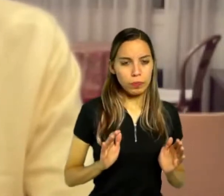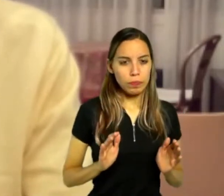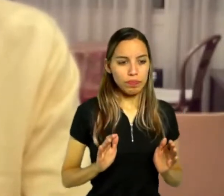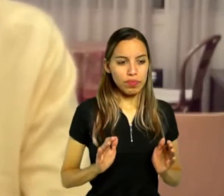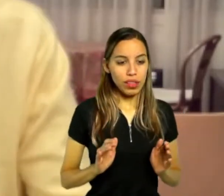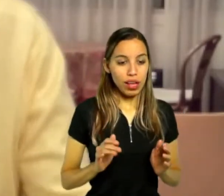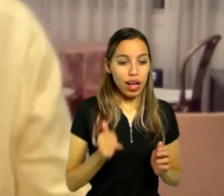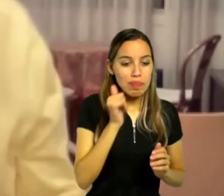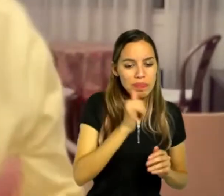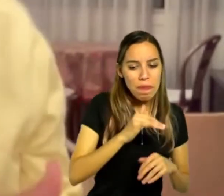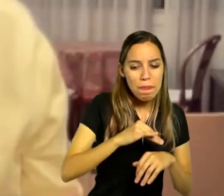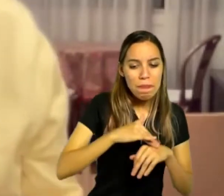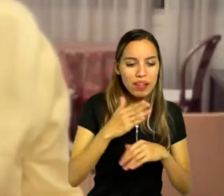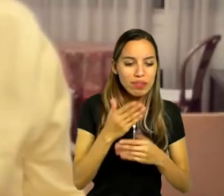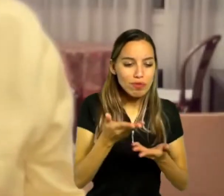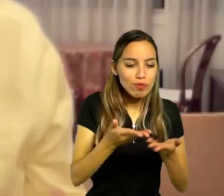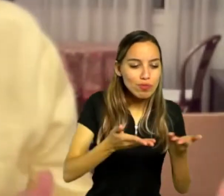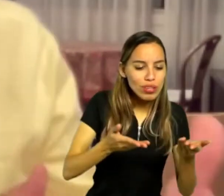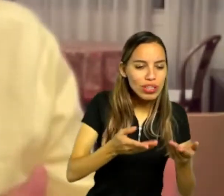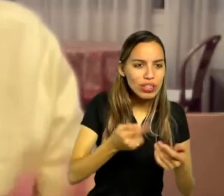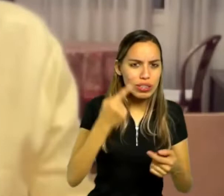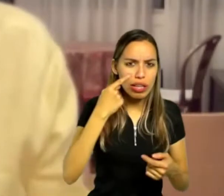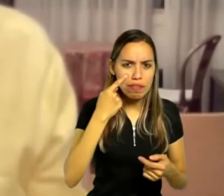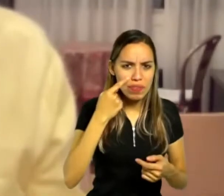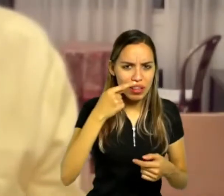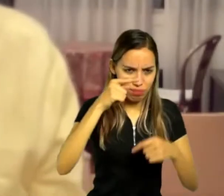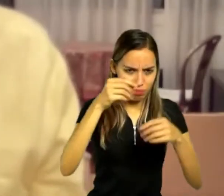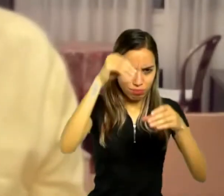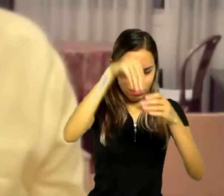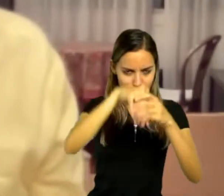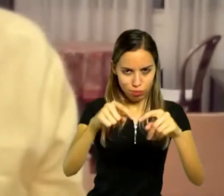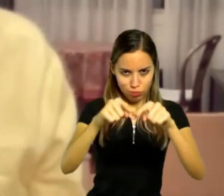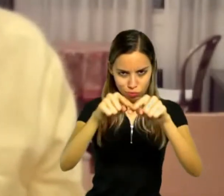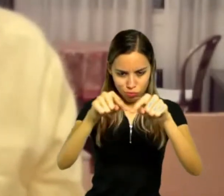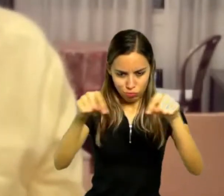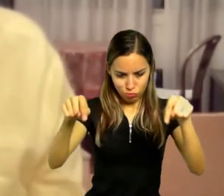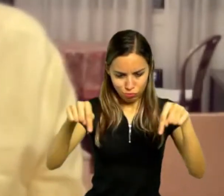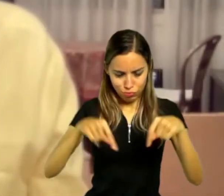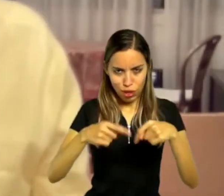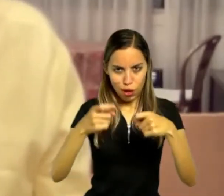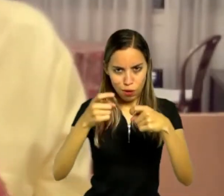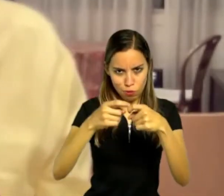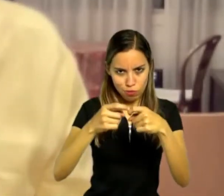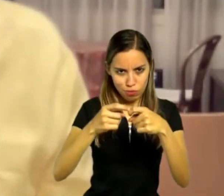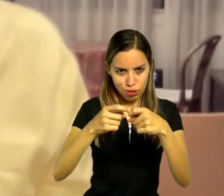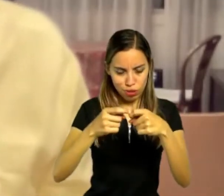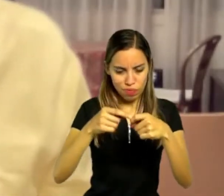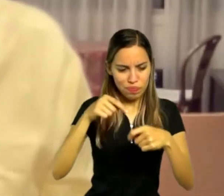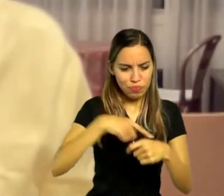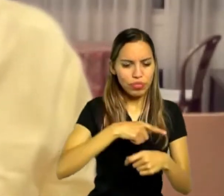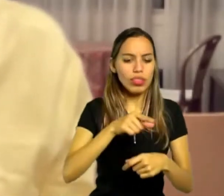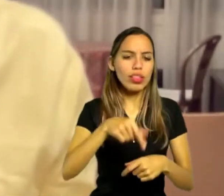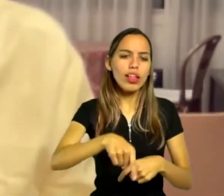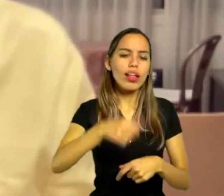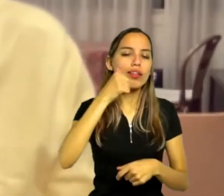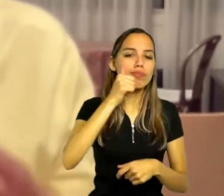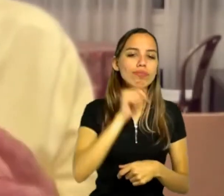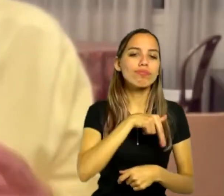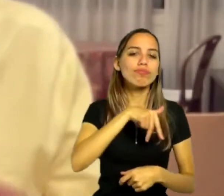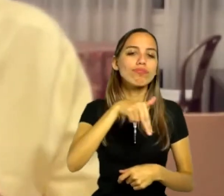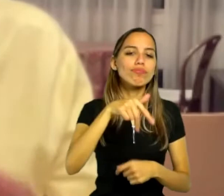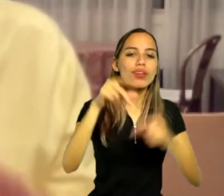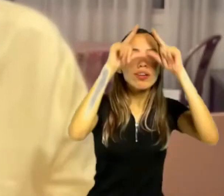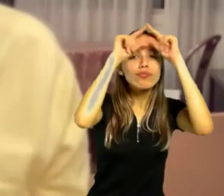entanto, você veja o caso das enfermeiras em particular, e eu trato delas especialmente no livro, porque elas são